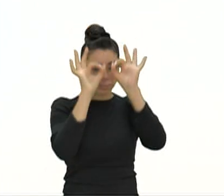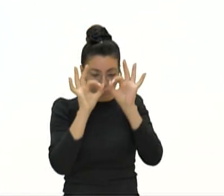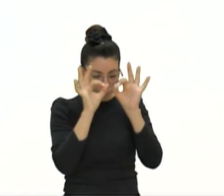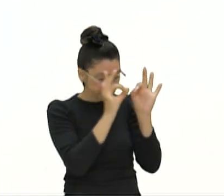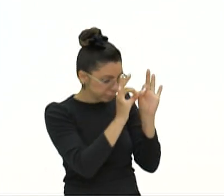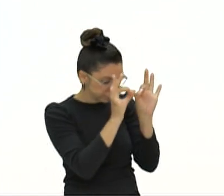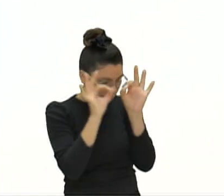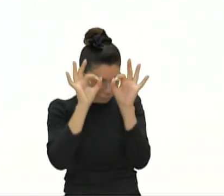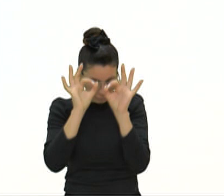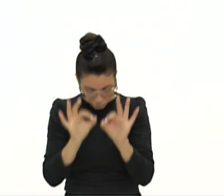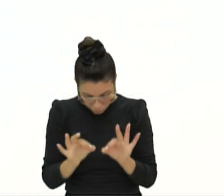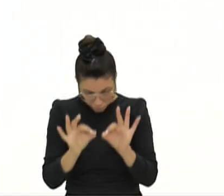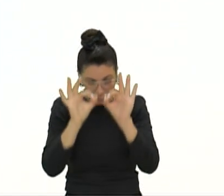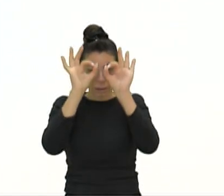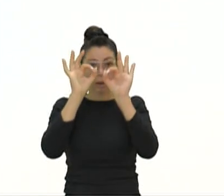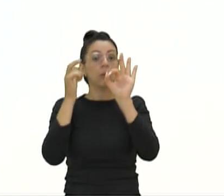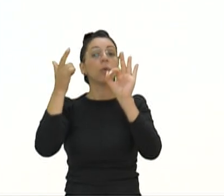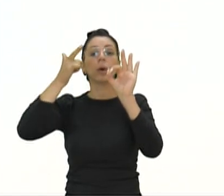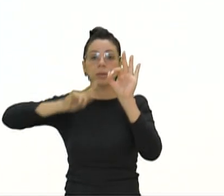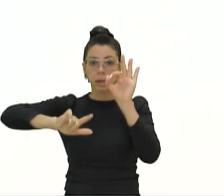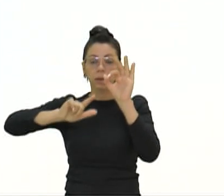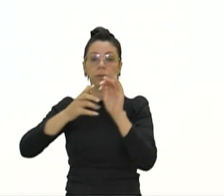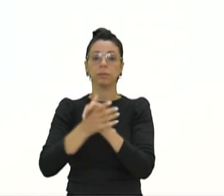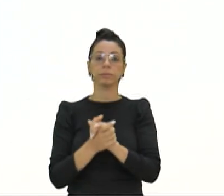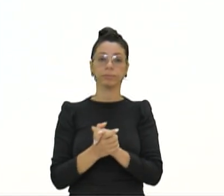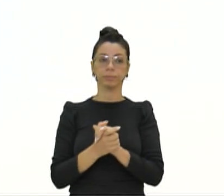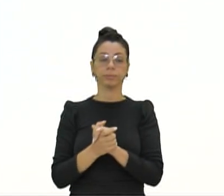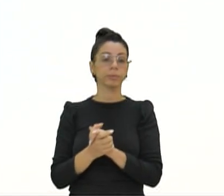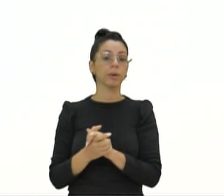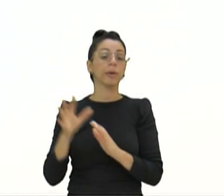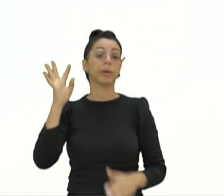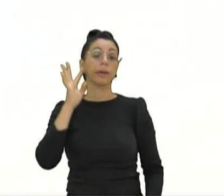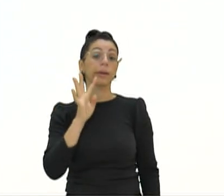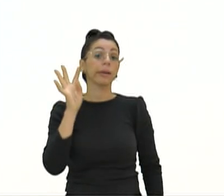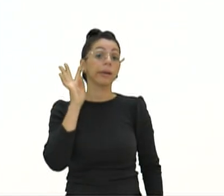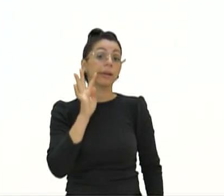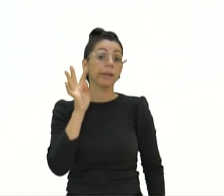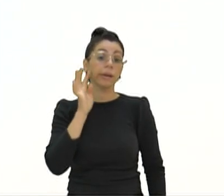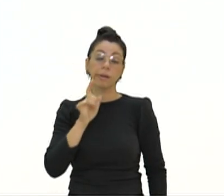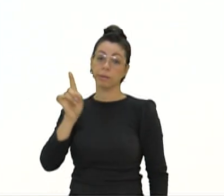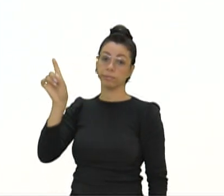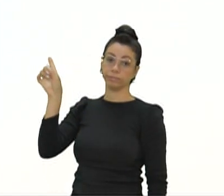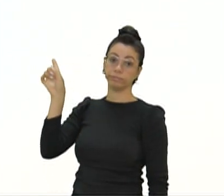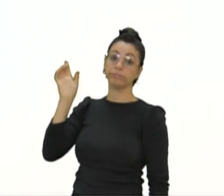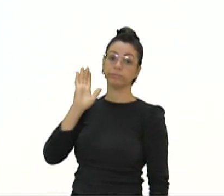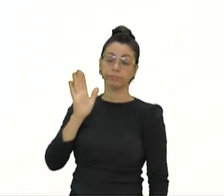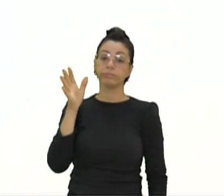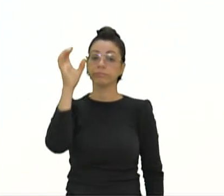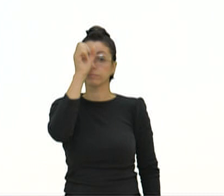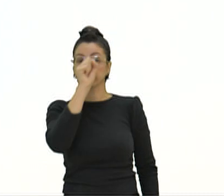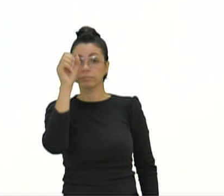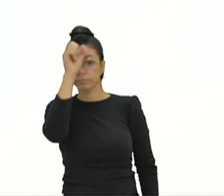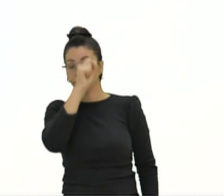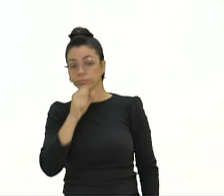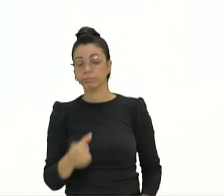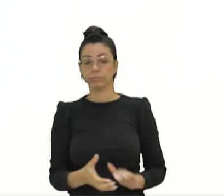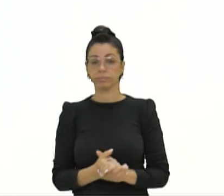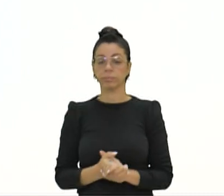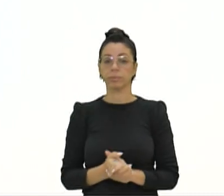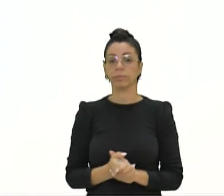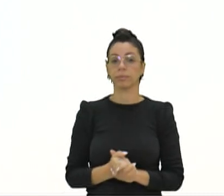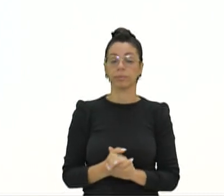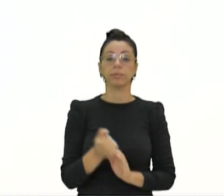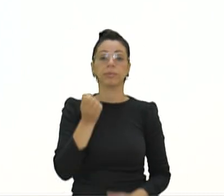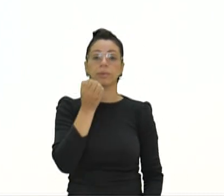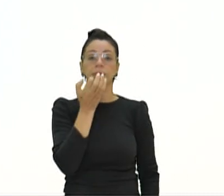globo ocular para o objeto pretendido. Então, olha que legal nessa imagem, quanta coisa nós já aprendemos. A parte colorida